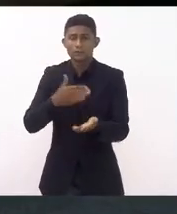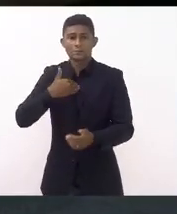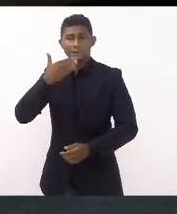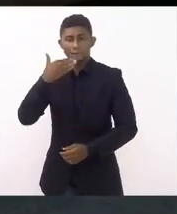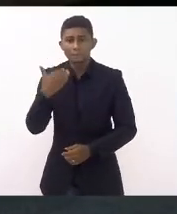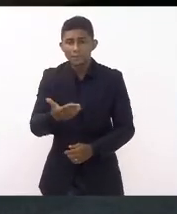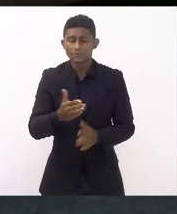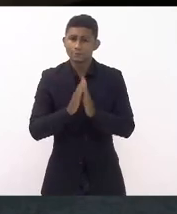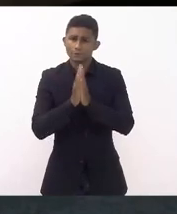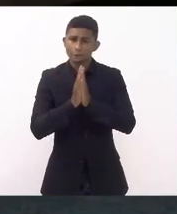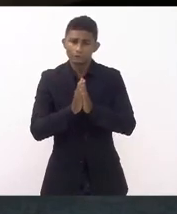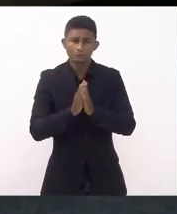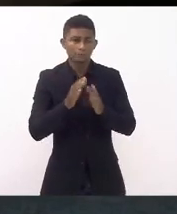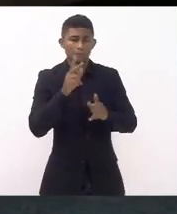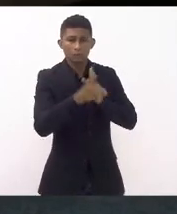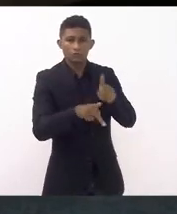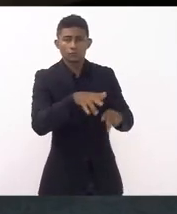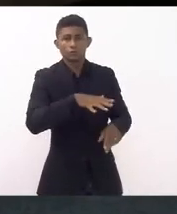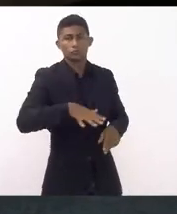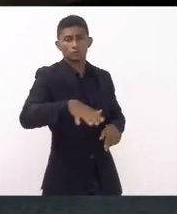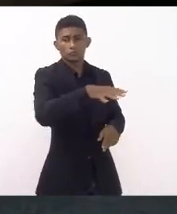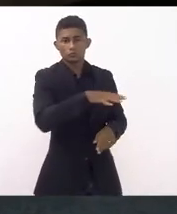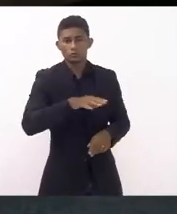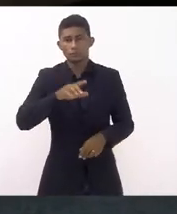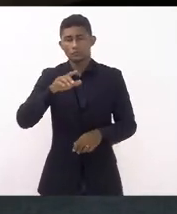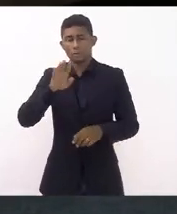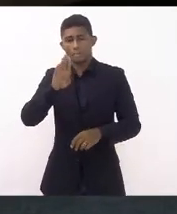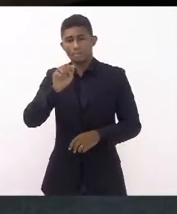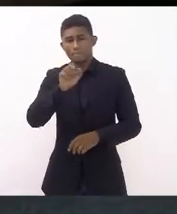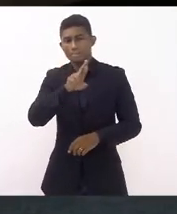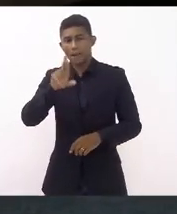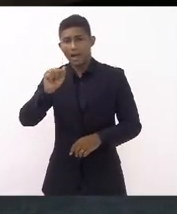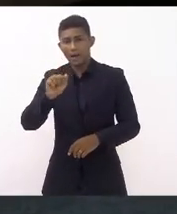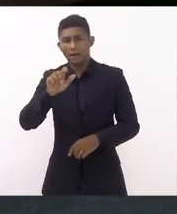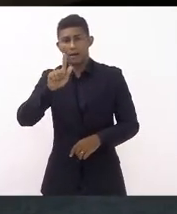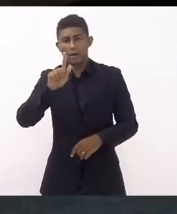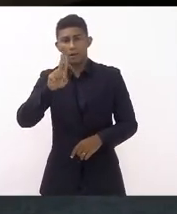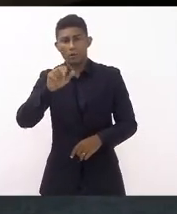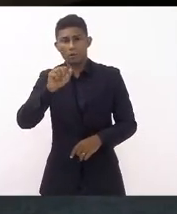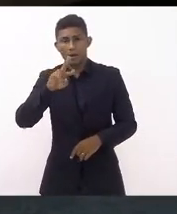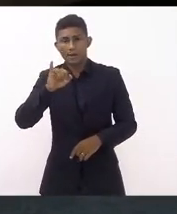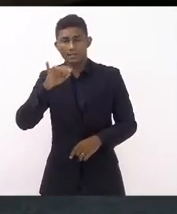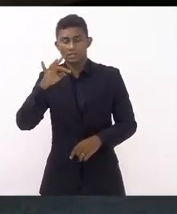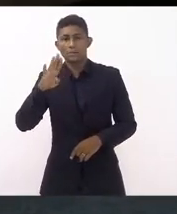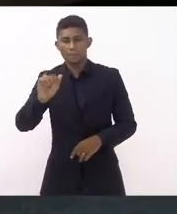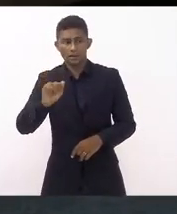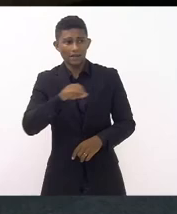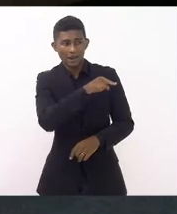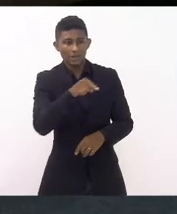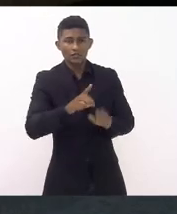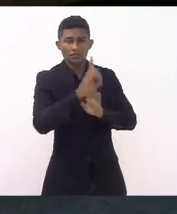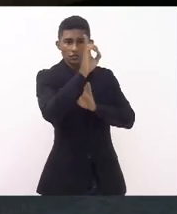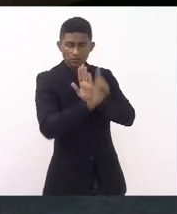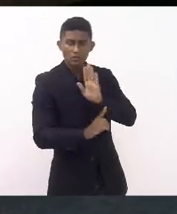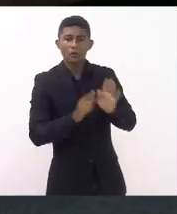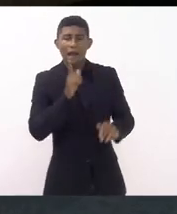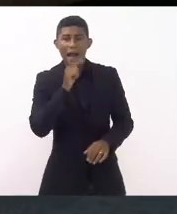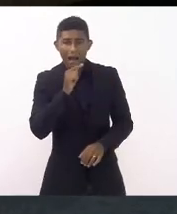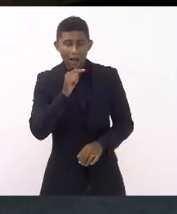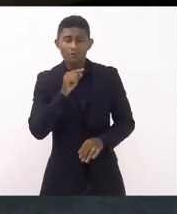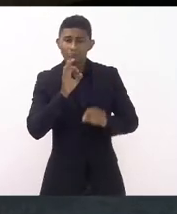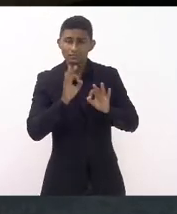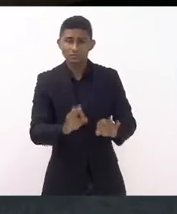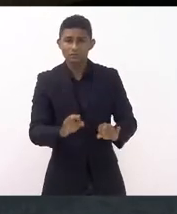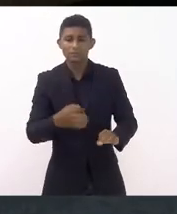em defesa da população de Barra de Guaratiba, que tem o direito à água, deputada Tia Ju. Faço aqui